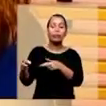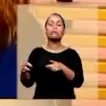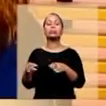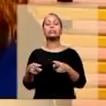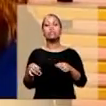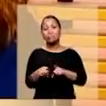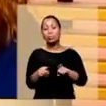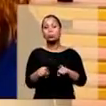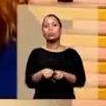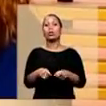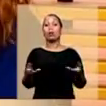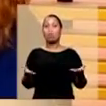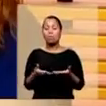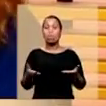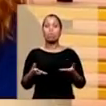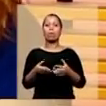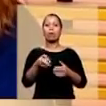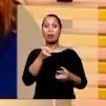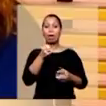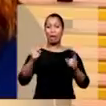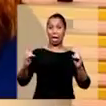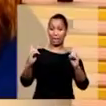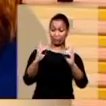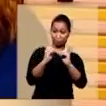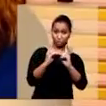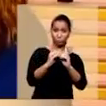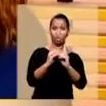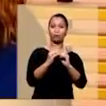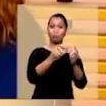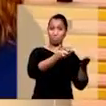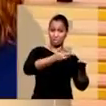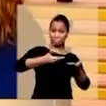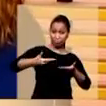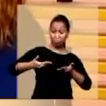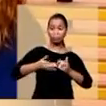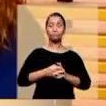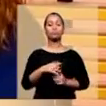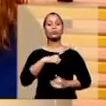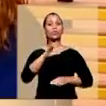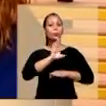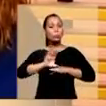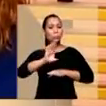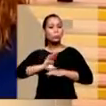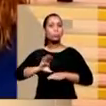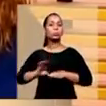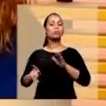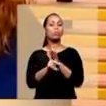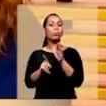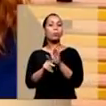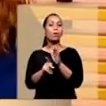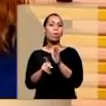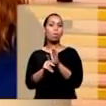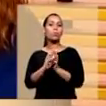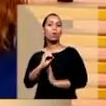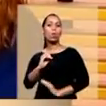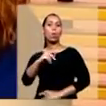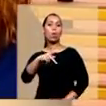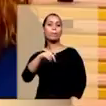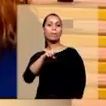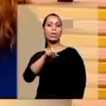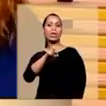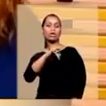E nós estamos também atendimento e recepção. E também nós teremos alguns cursos na área mais